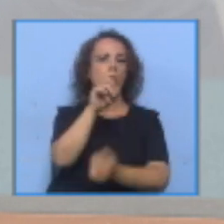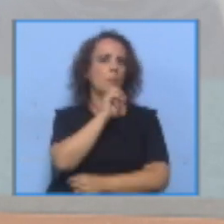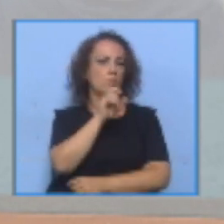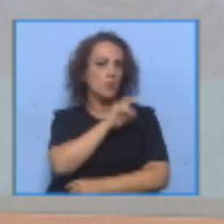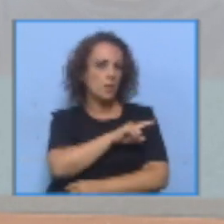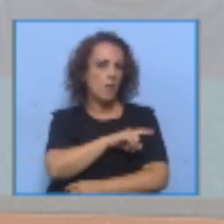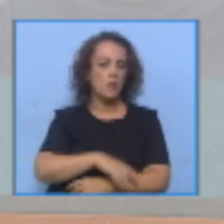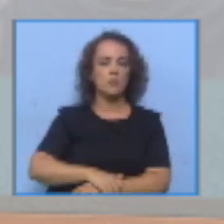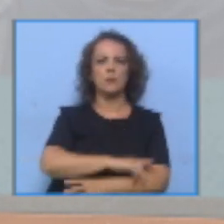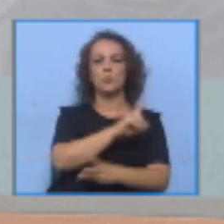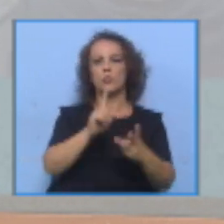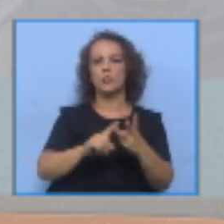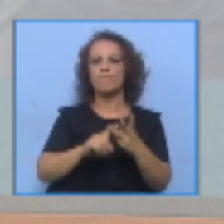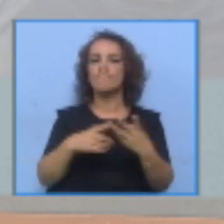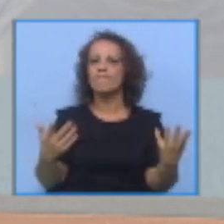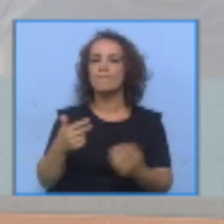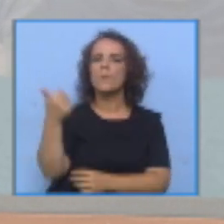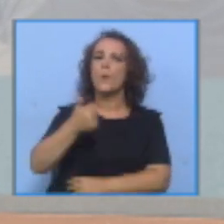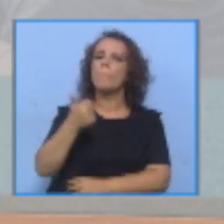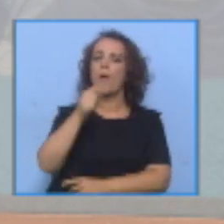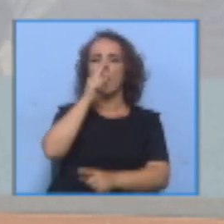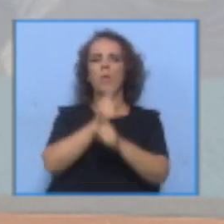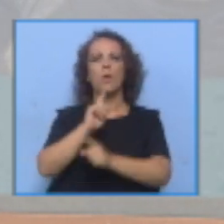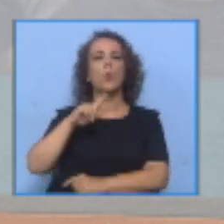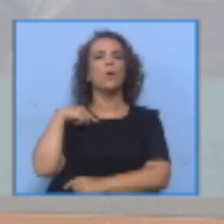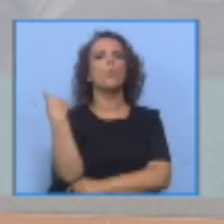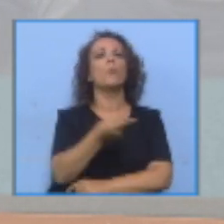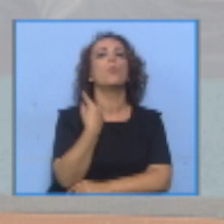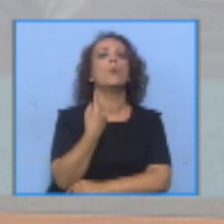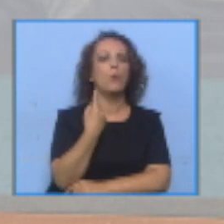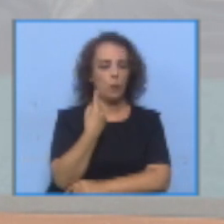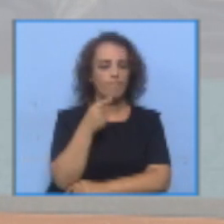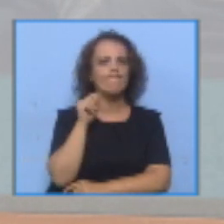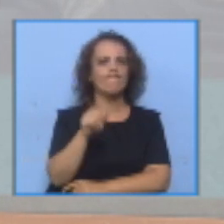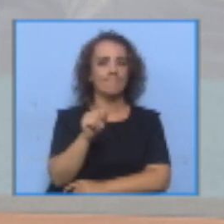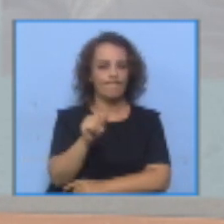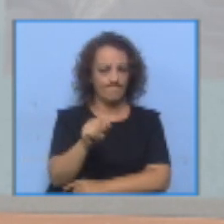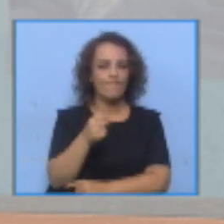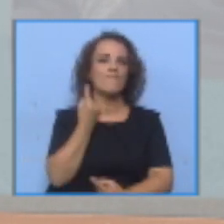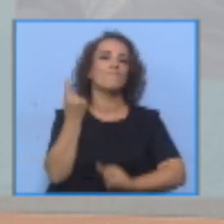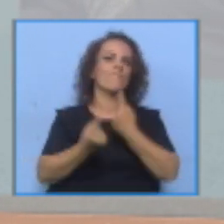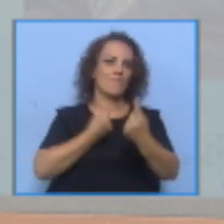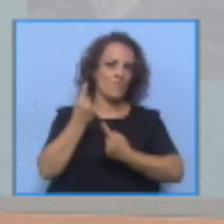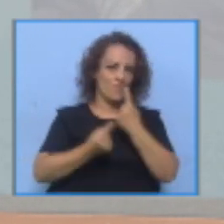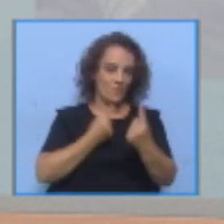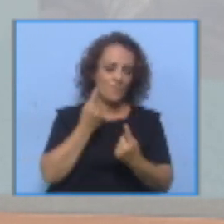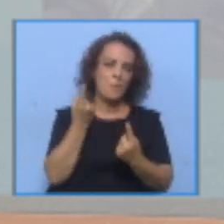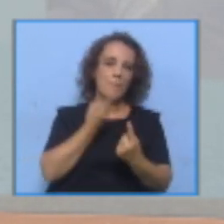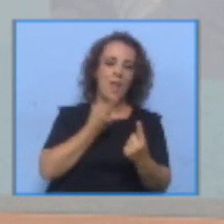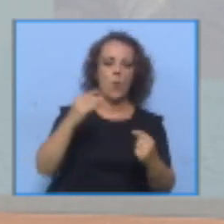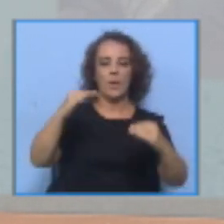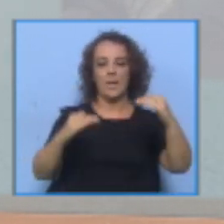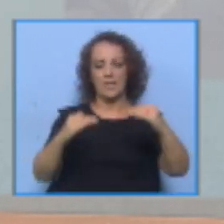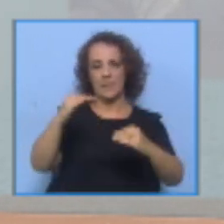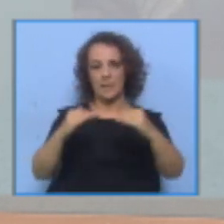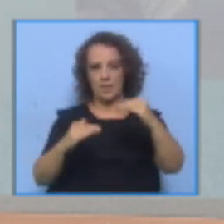o princípio do bem comum, que muitas vezes implica encontrar um equilíbrio entre o